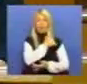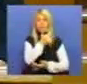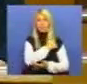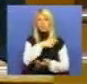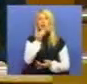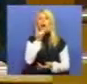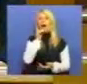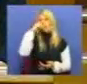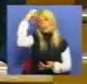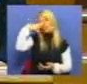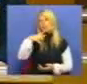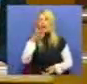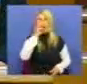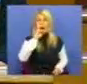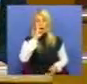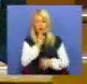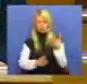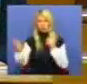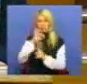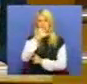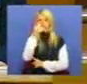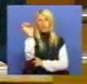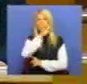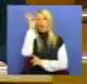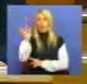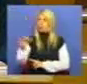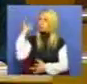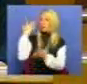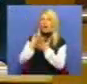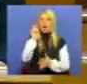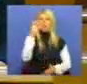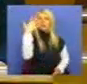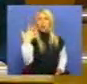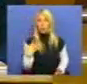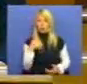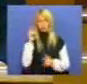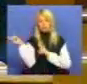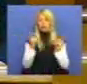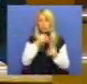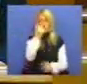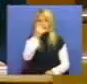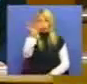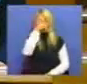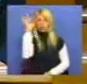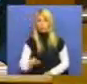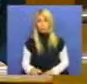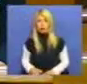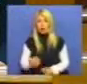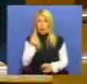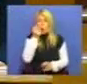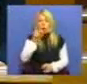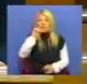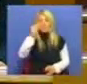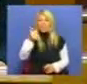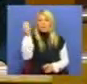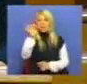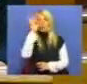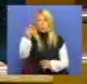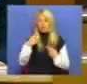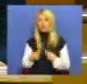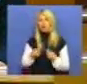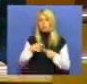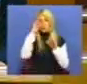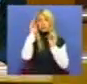eletricidade e gás aumentaram 20% nos últimos 5 anos, transporte 22%, quase 35% nas